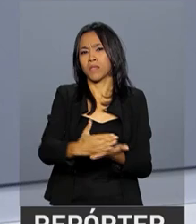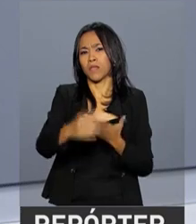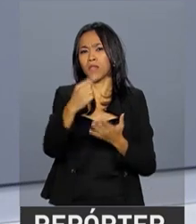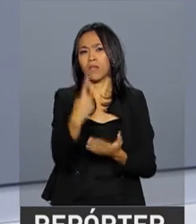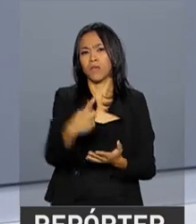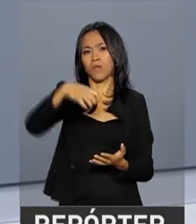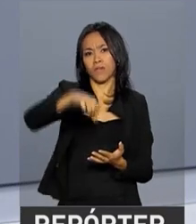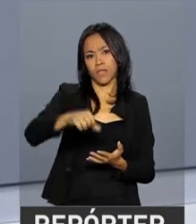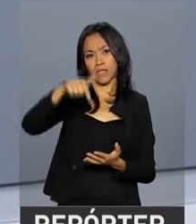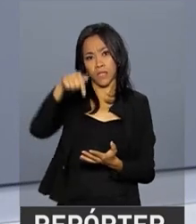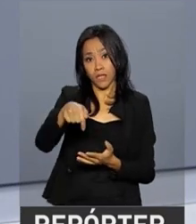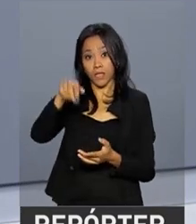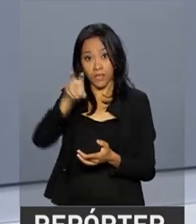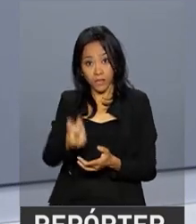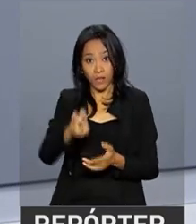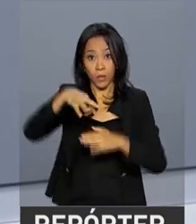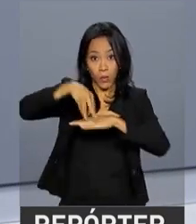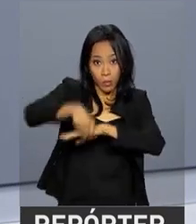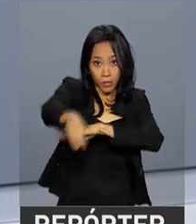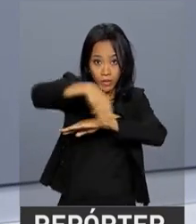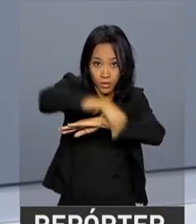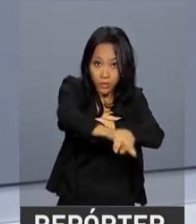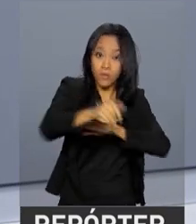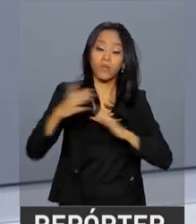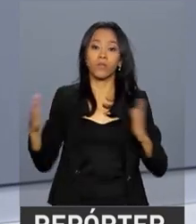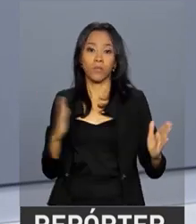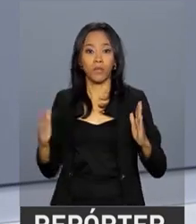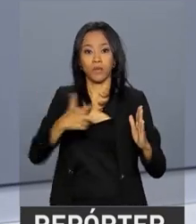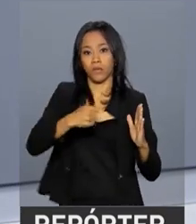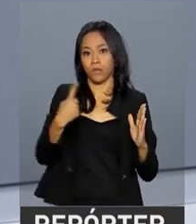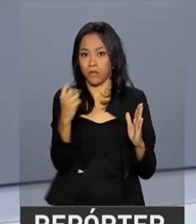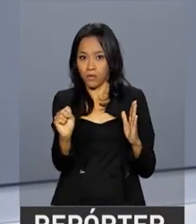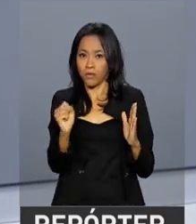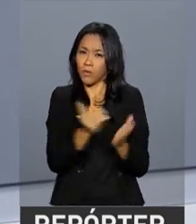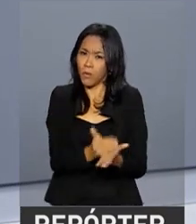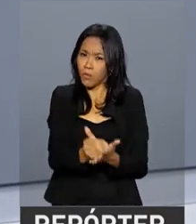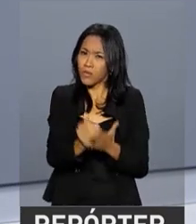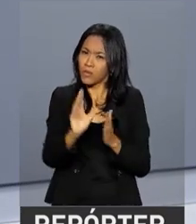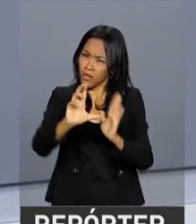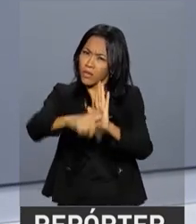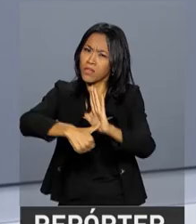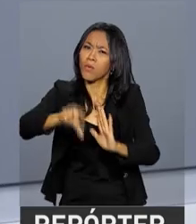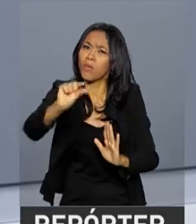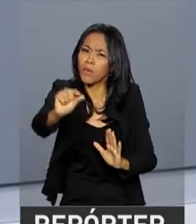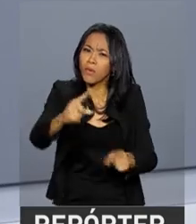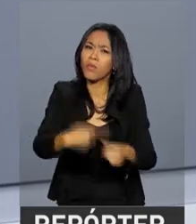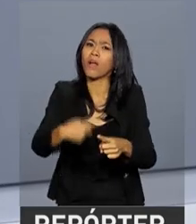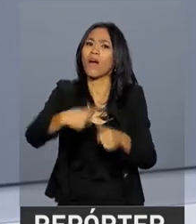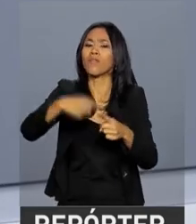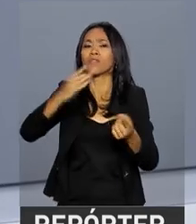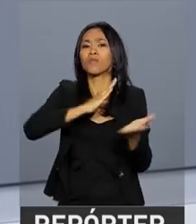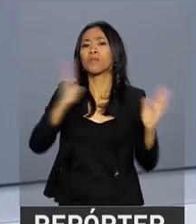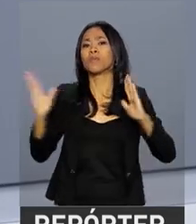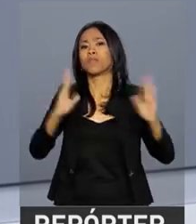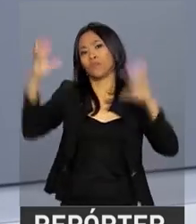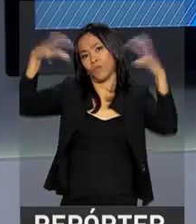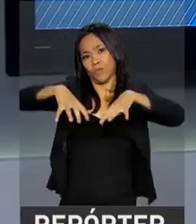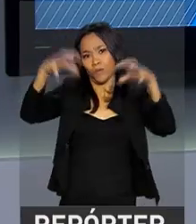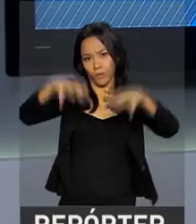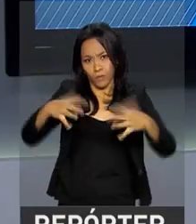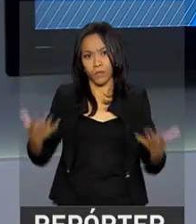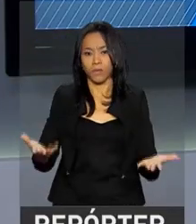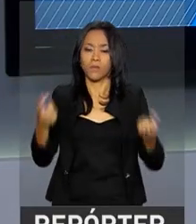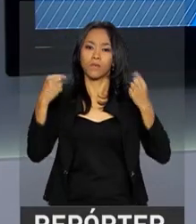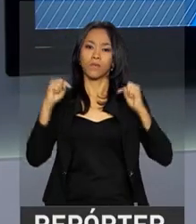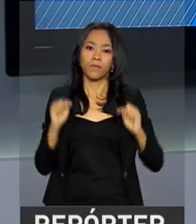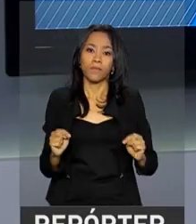1975 o plantio da safra 2018 começou um pouco mais tarde por causa do atraso do período de chuvas